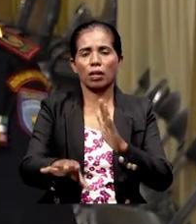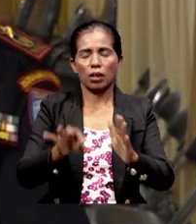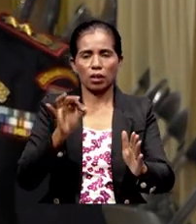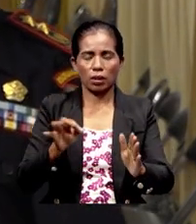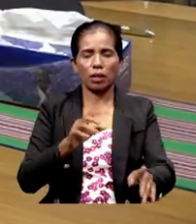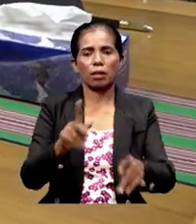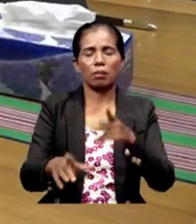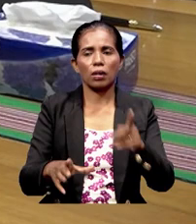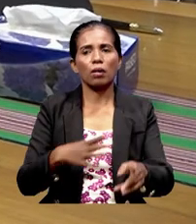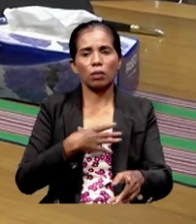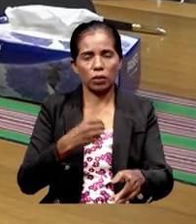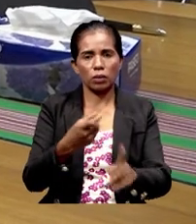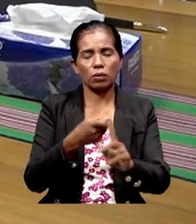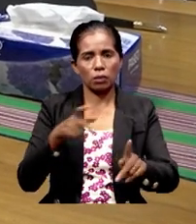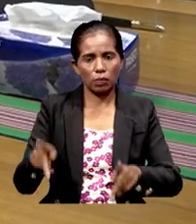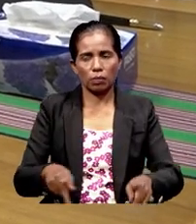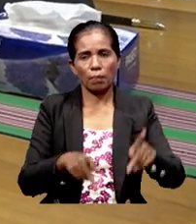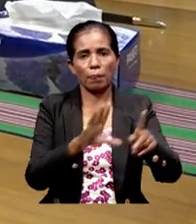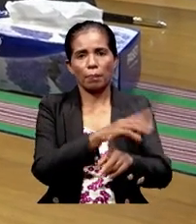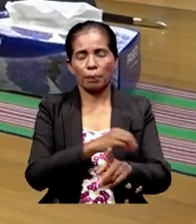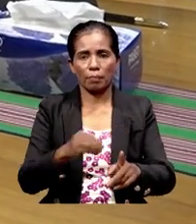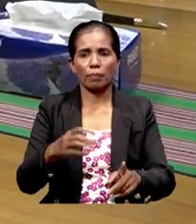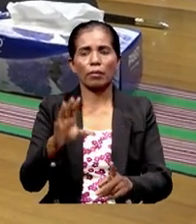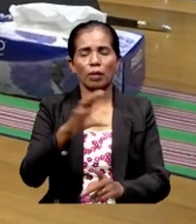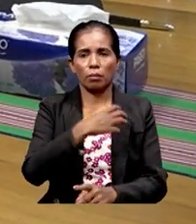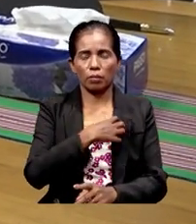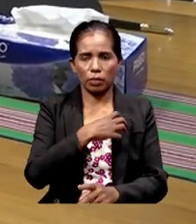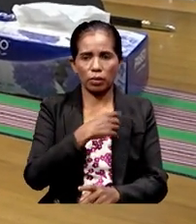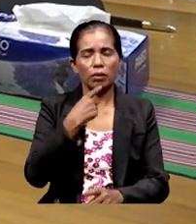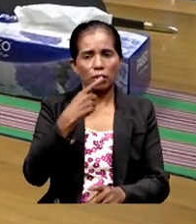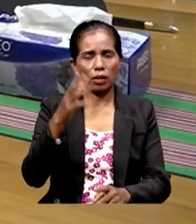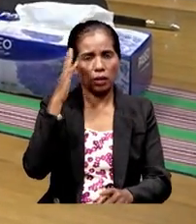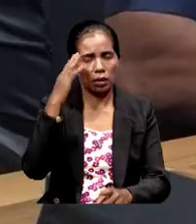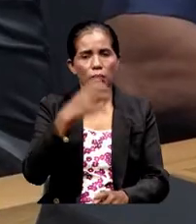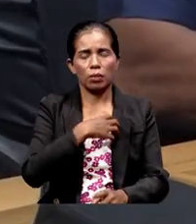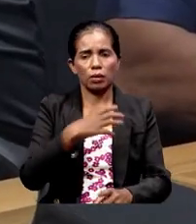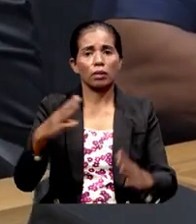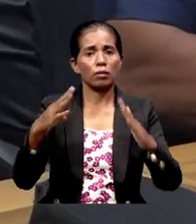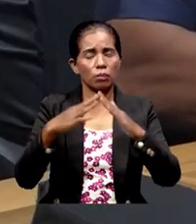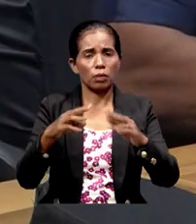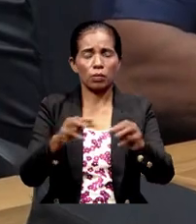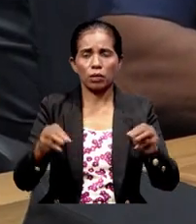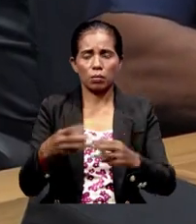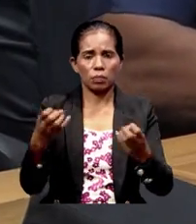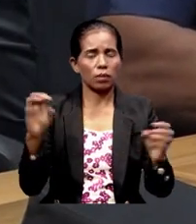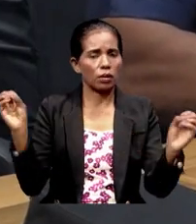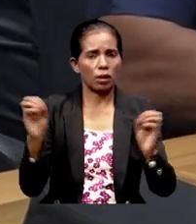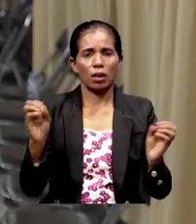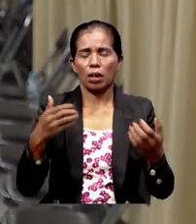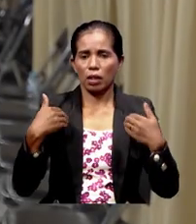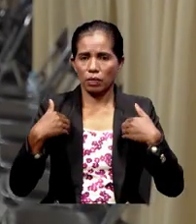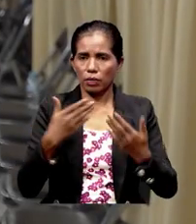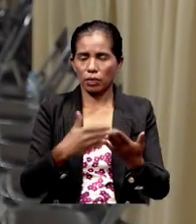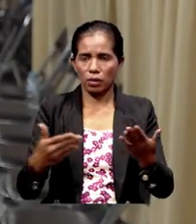sítio público. Comandante geral Pentel e comissário geral Enrique da Costa reconhece condição Pentel e município Barak mas menos facilidade. E